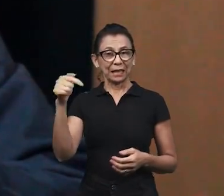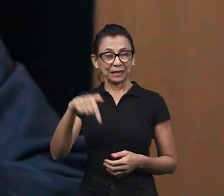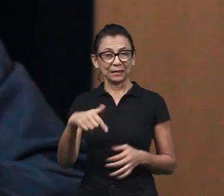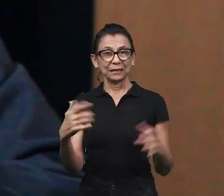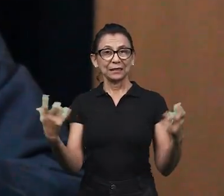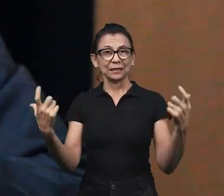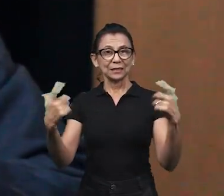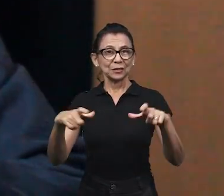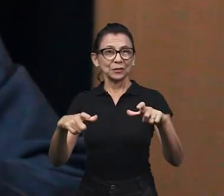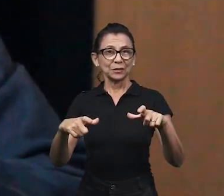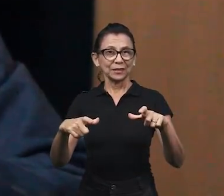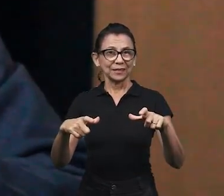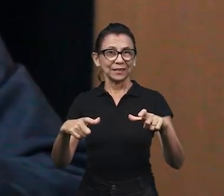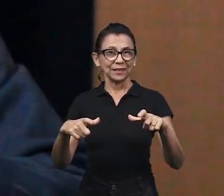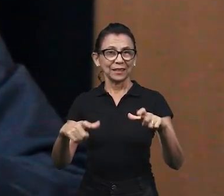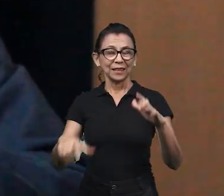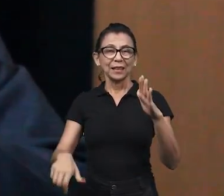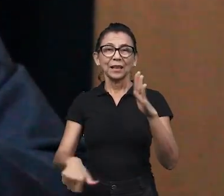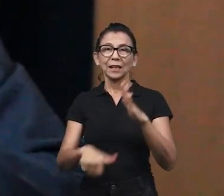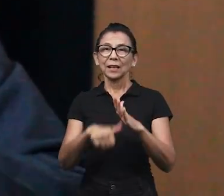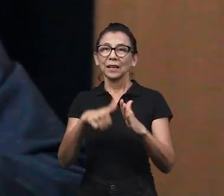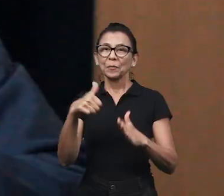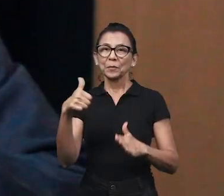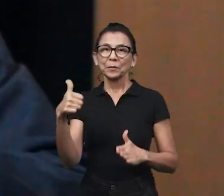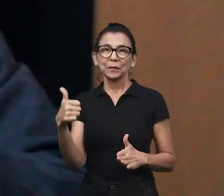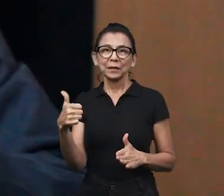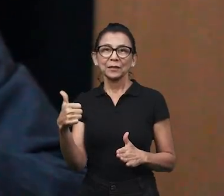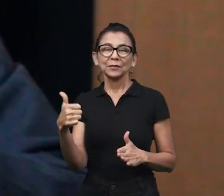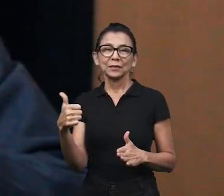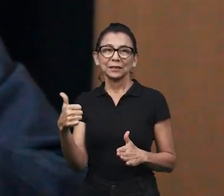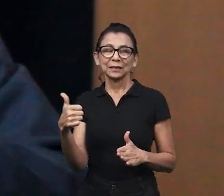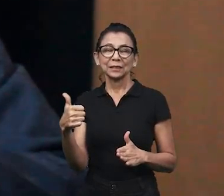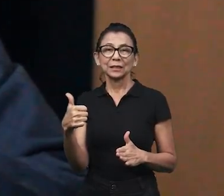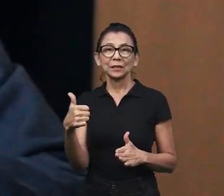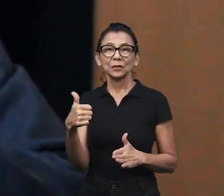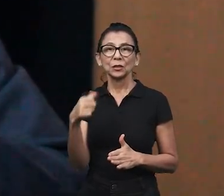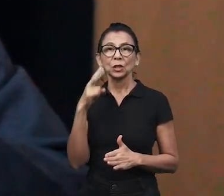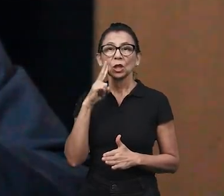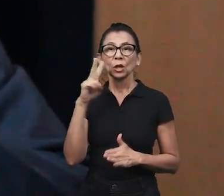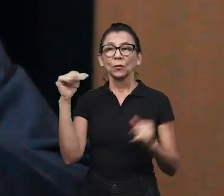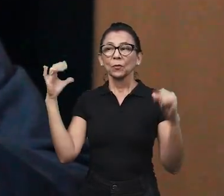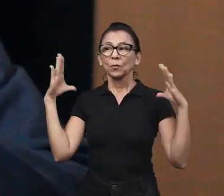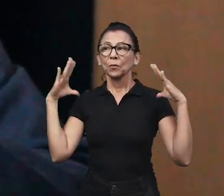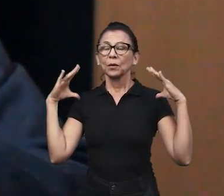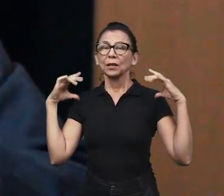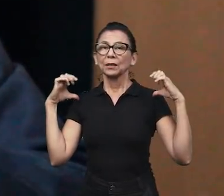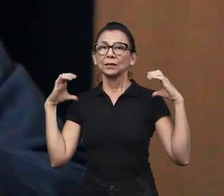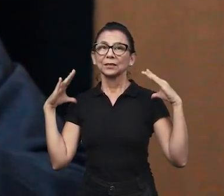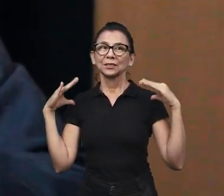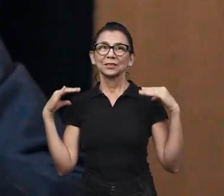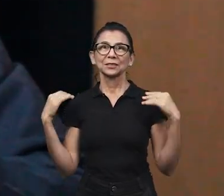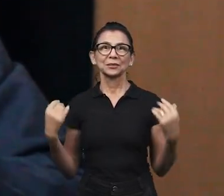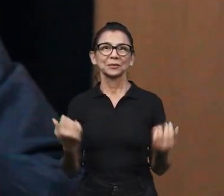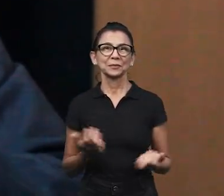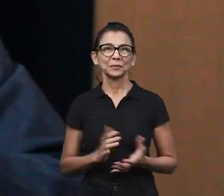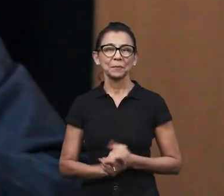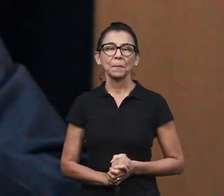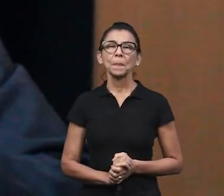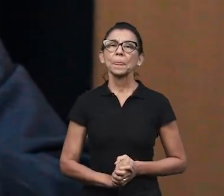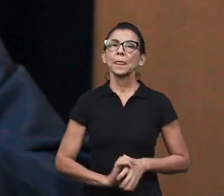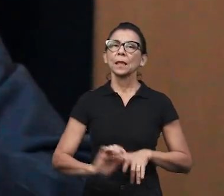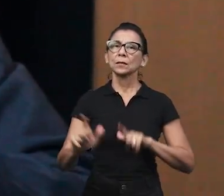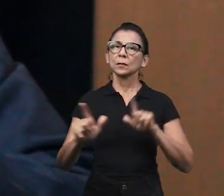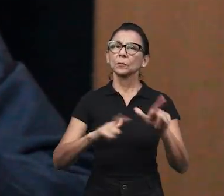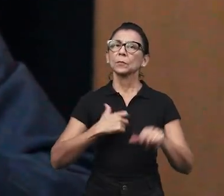de um anjo. Não é? Então, para ser voluntário, para você estar aqui, seja uma bênção, porque voluntário é servir